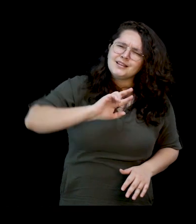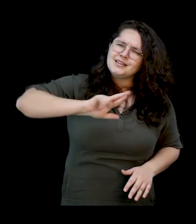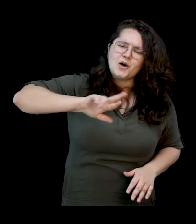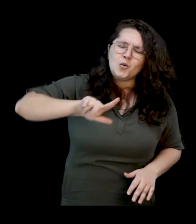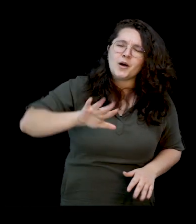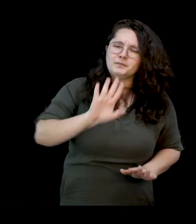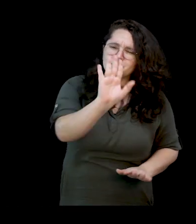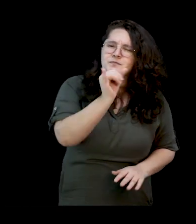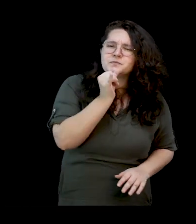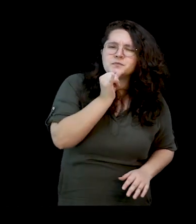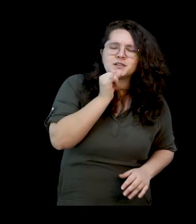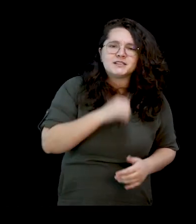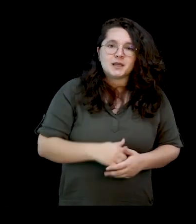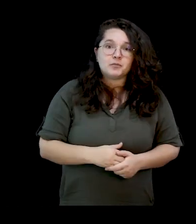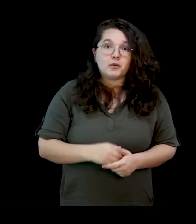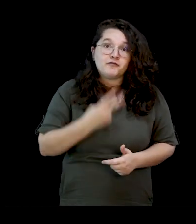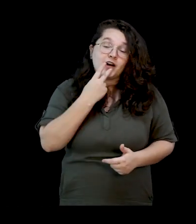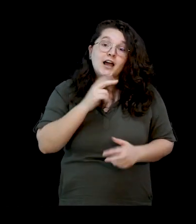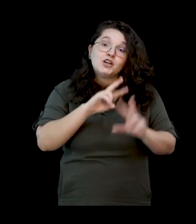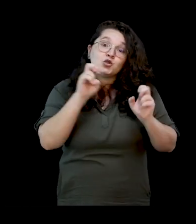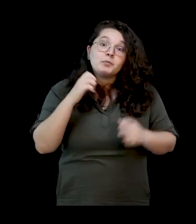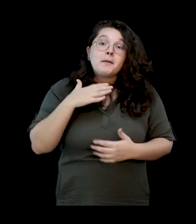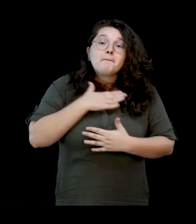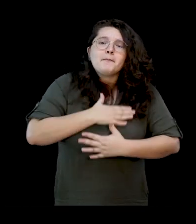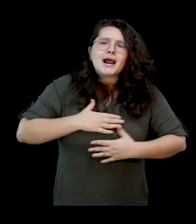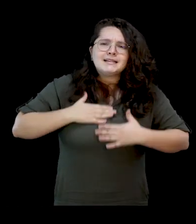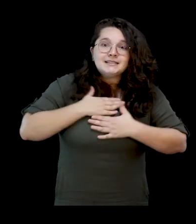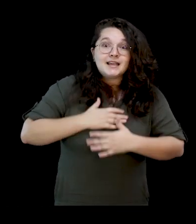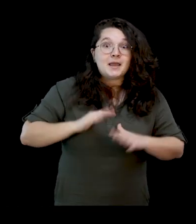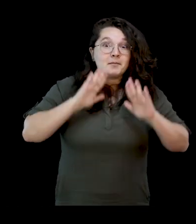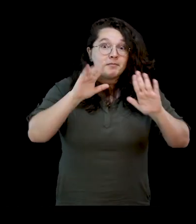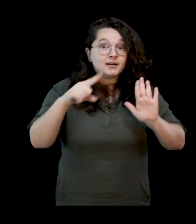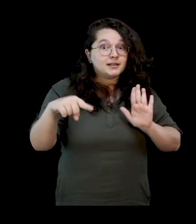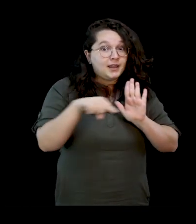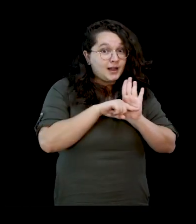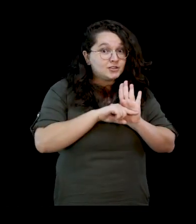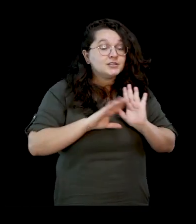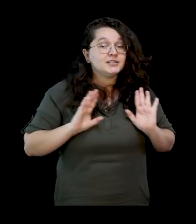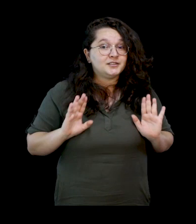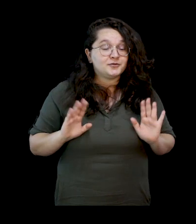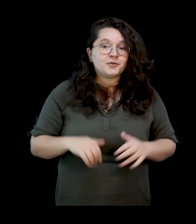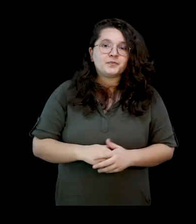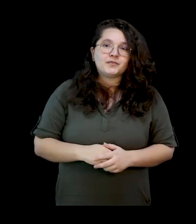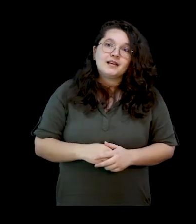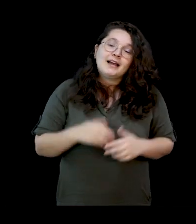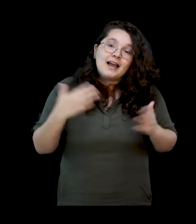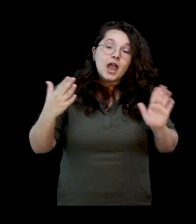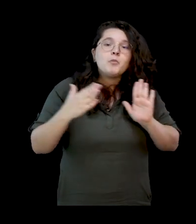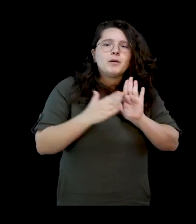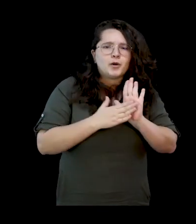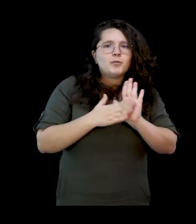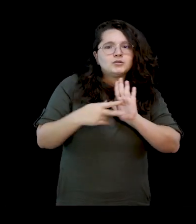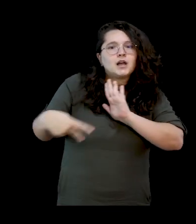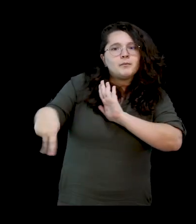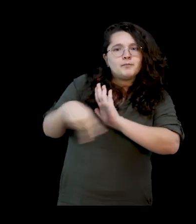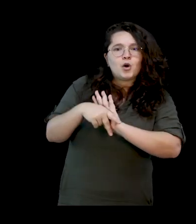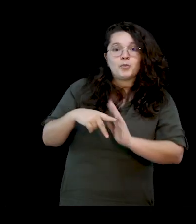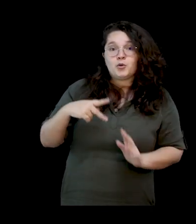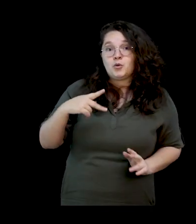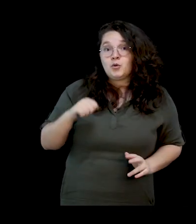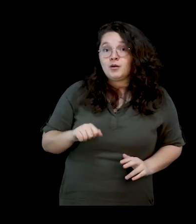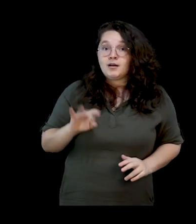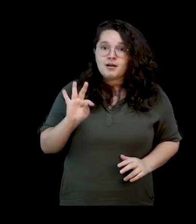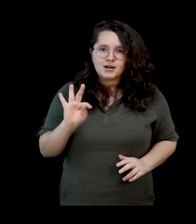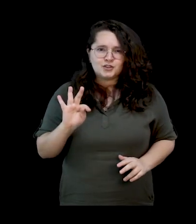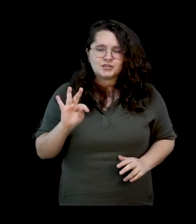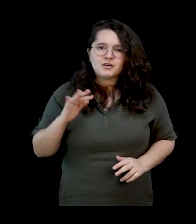É, eu posso falar, por exemplo, de um prazer negativo. Essa é uma proposta